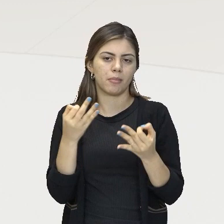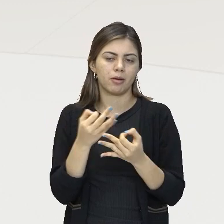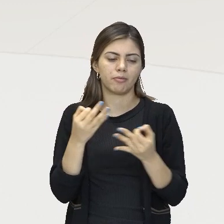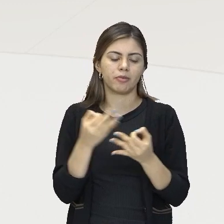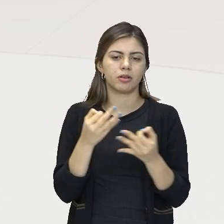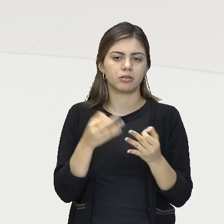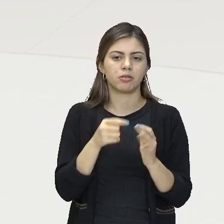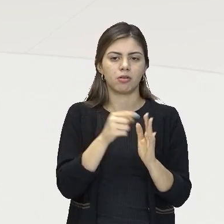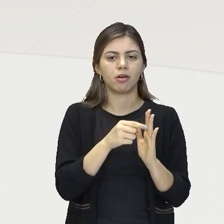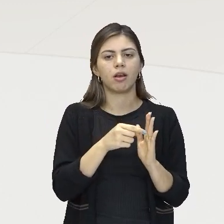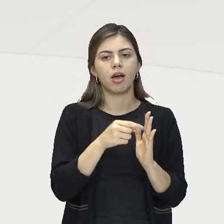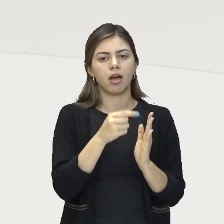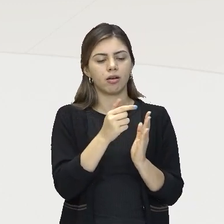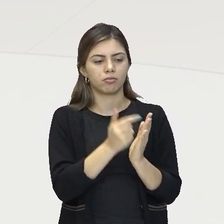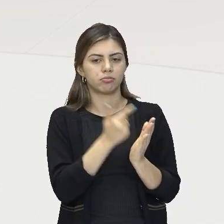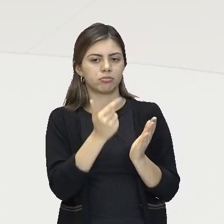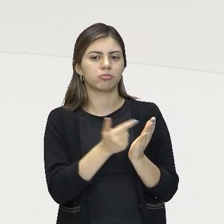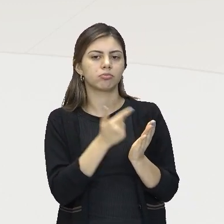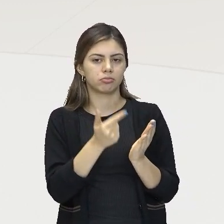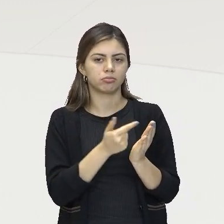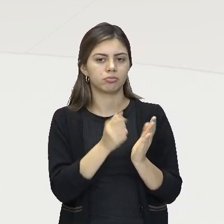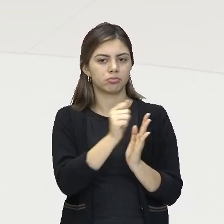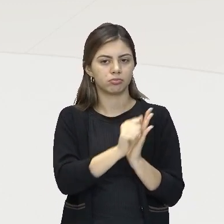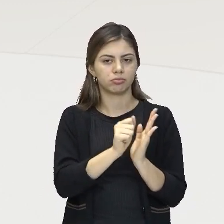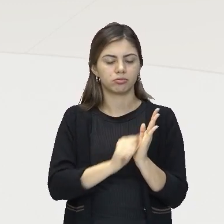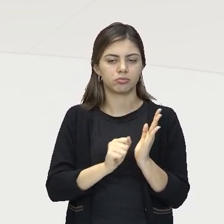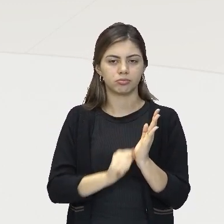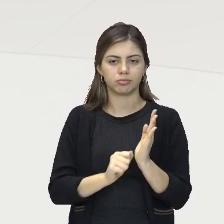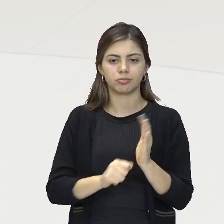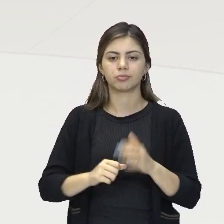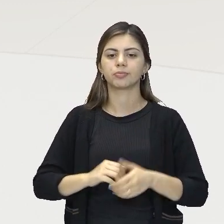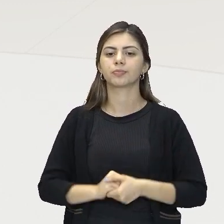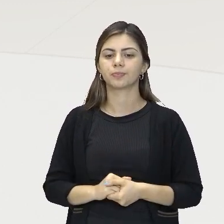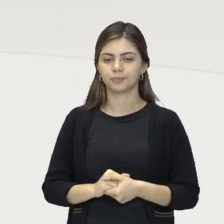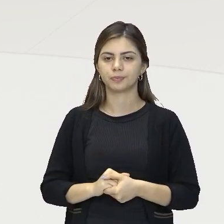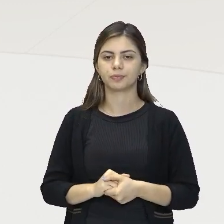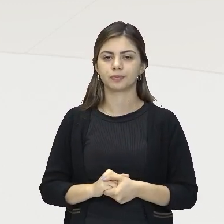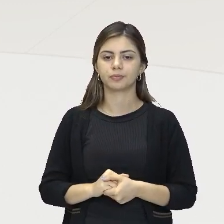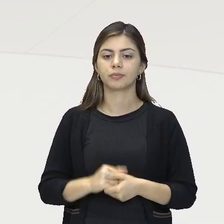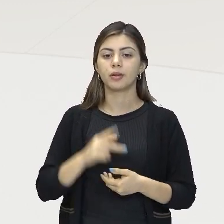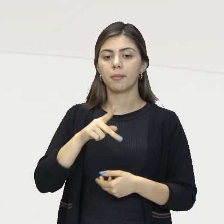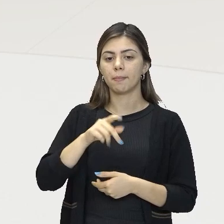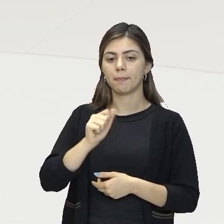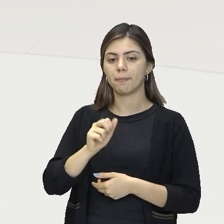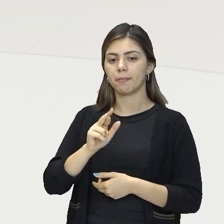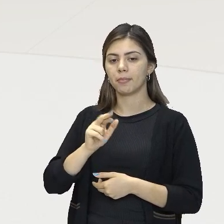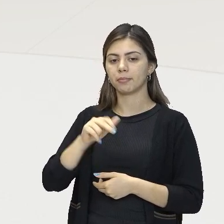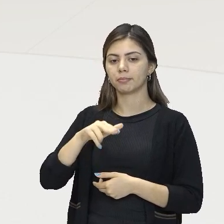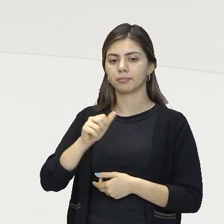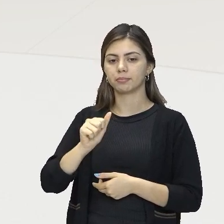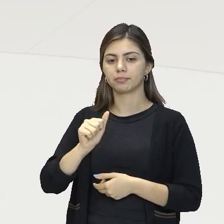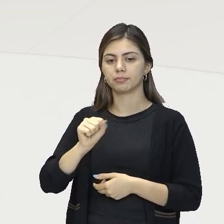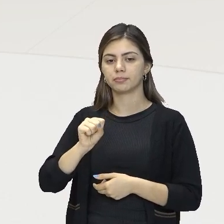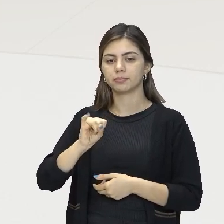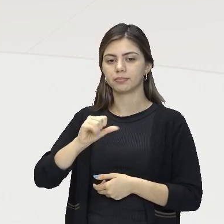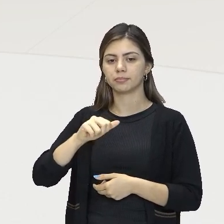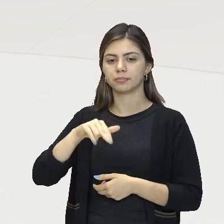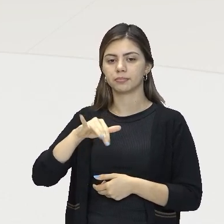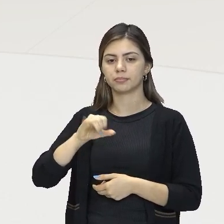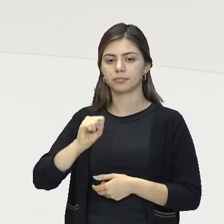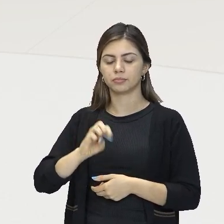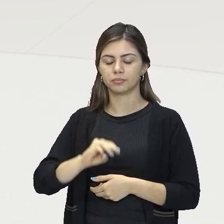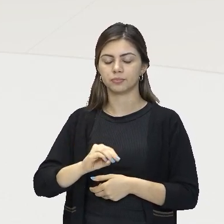poética, principalmente ali, como falaram dessa perfeição, os parnasianismos, tá bom? Quem eram os parnasianos, tá? E aí, depois veio o quê?